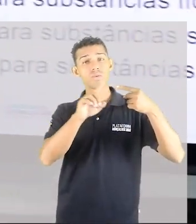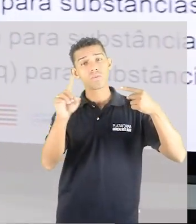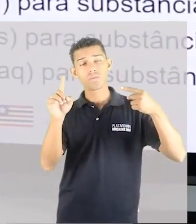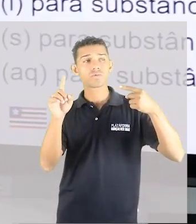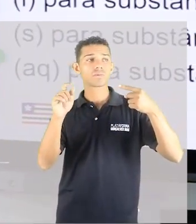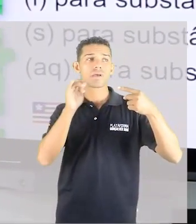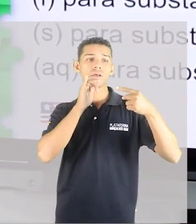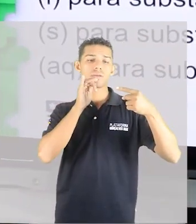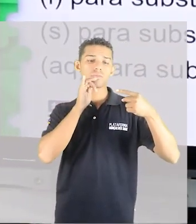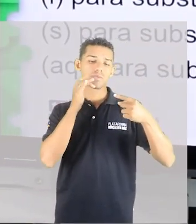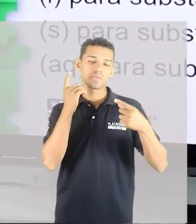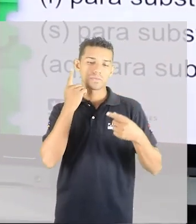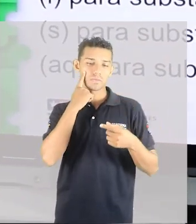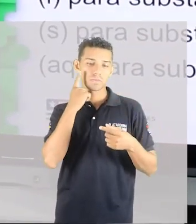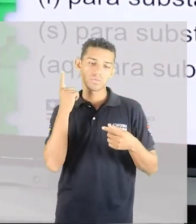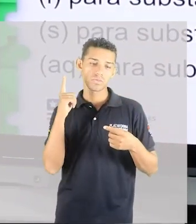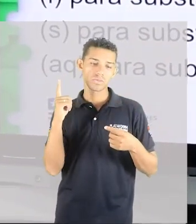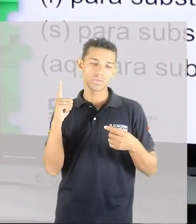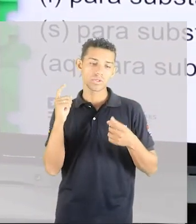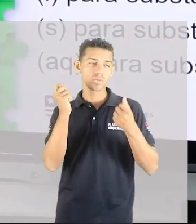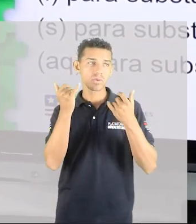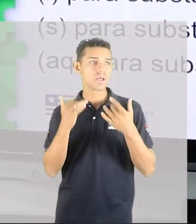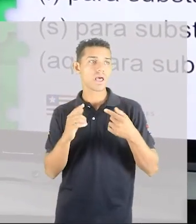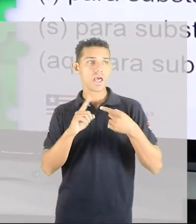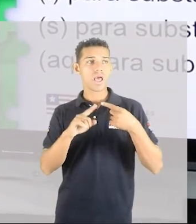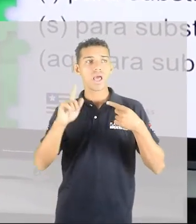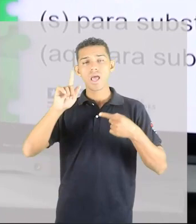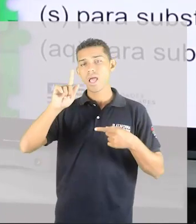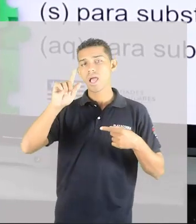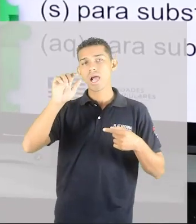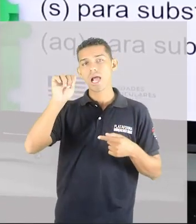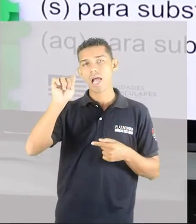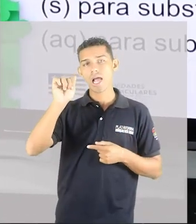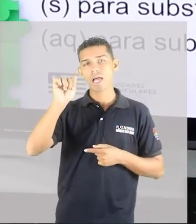físico. Exemplo, eu estou dizendo que essa substância aqui é gasosa.